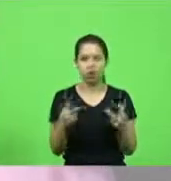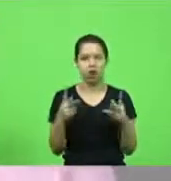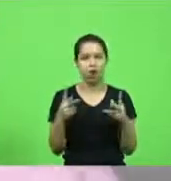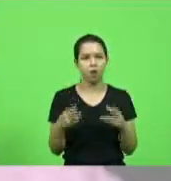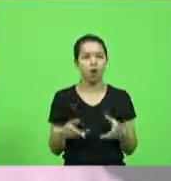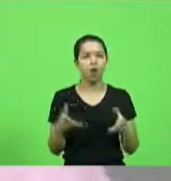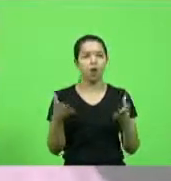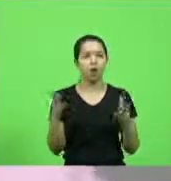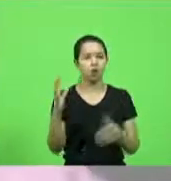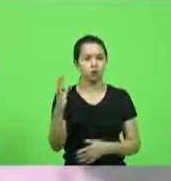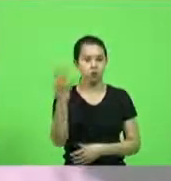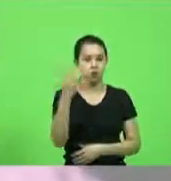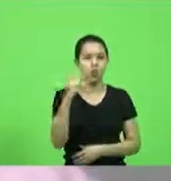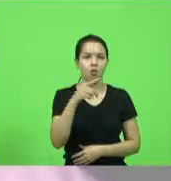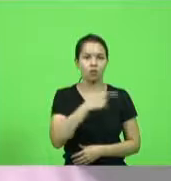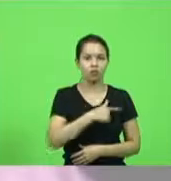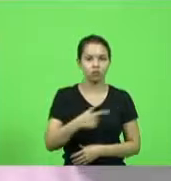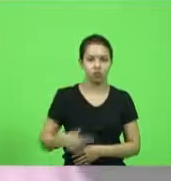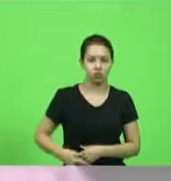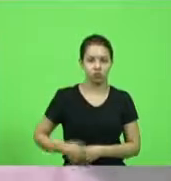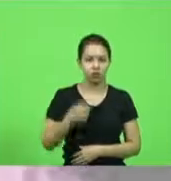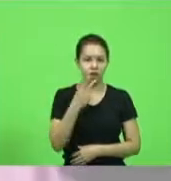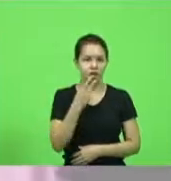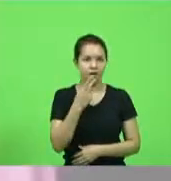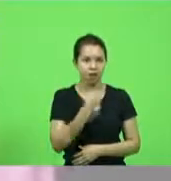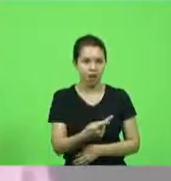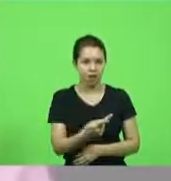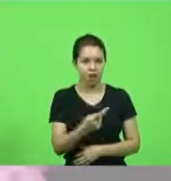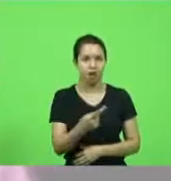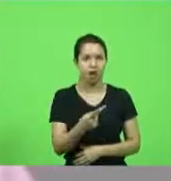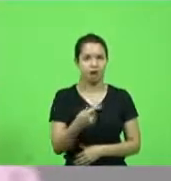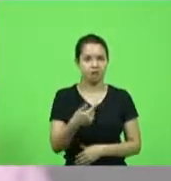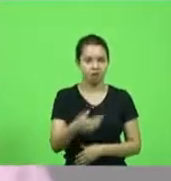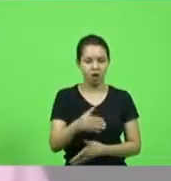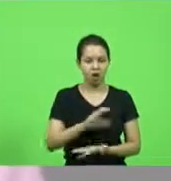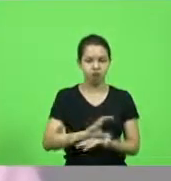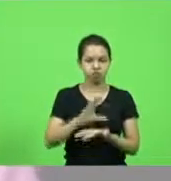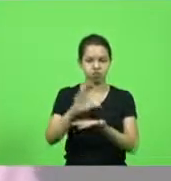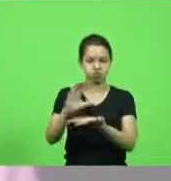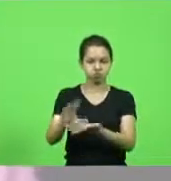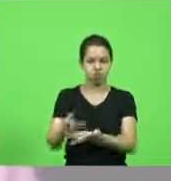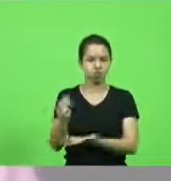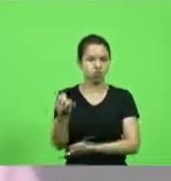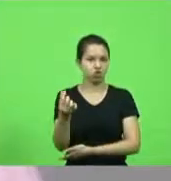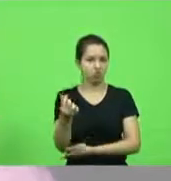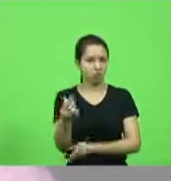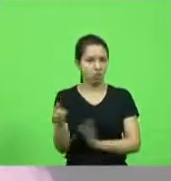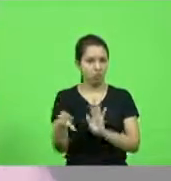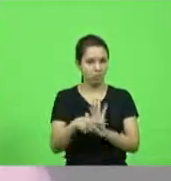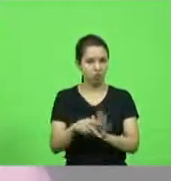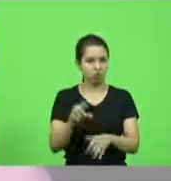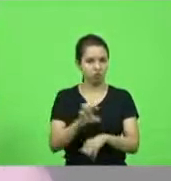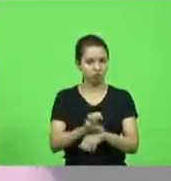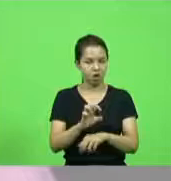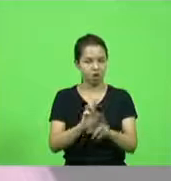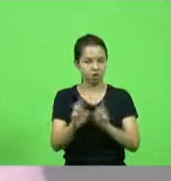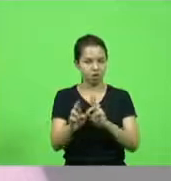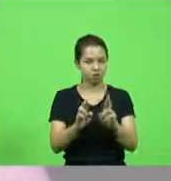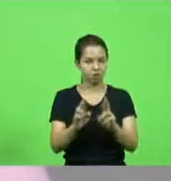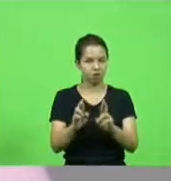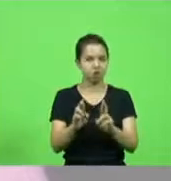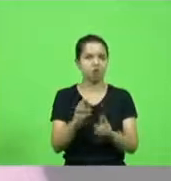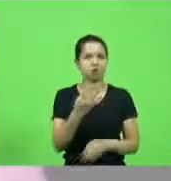estado dizer que iria colocar recursos estaduais na rodovia federal na 470. Não,